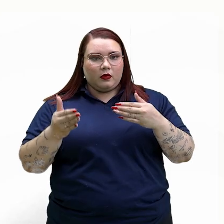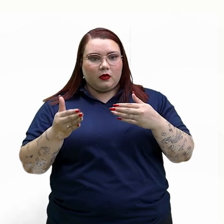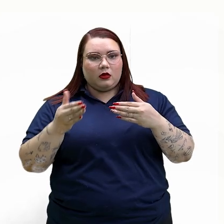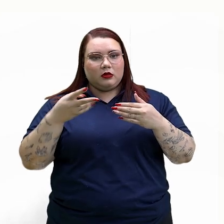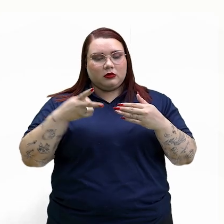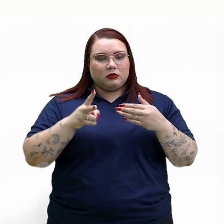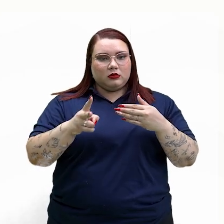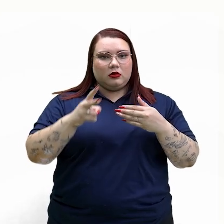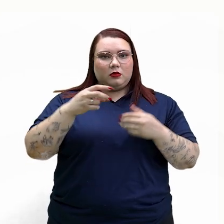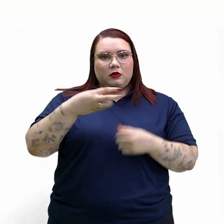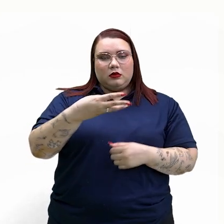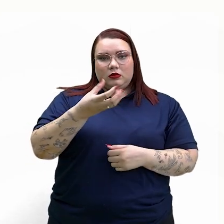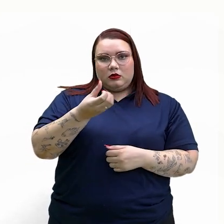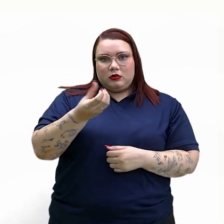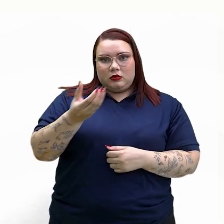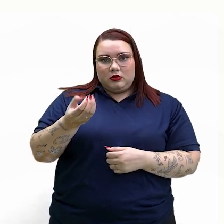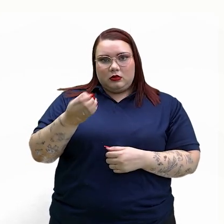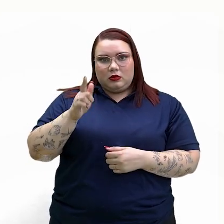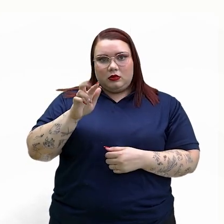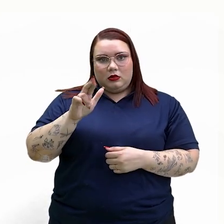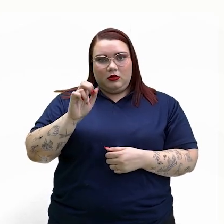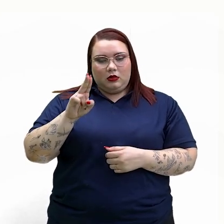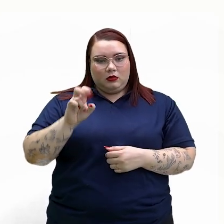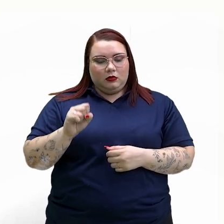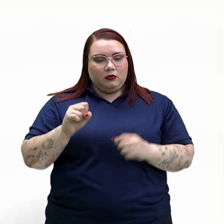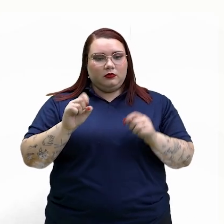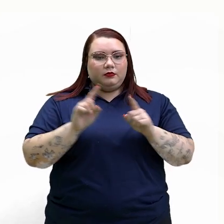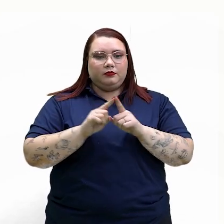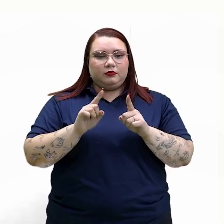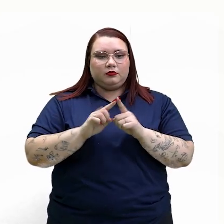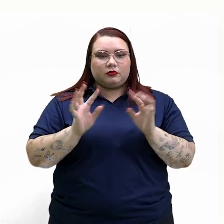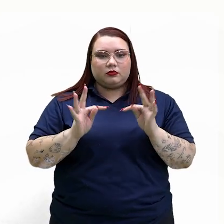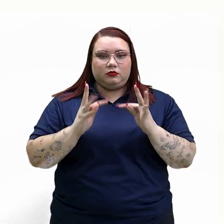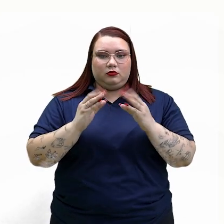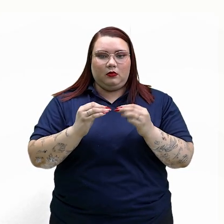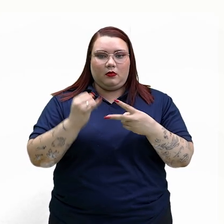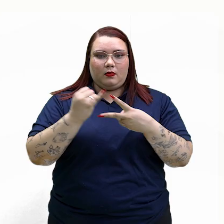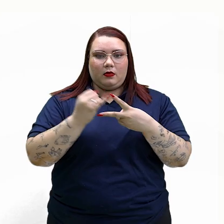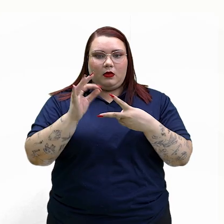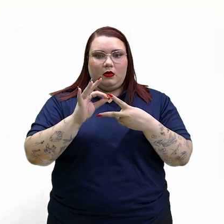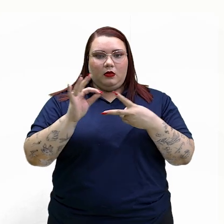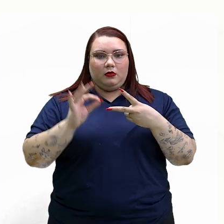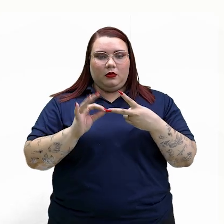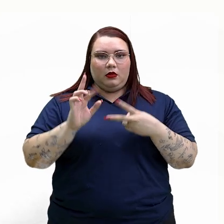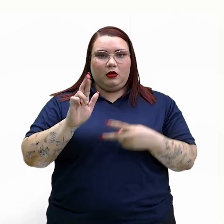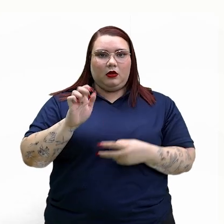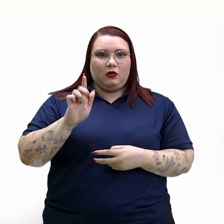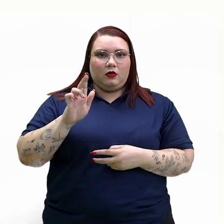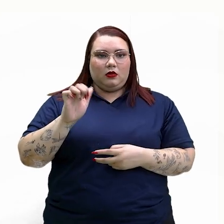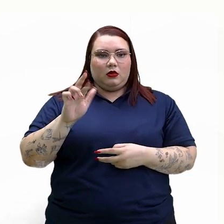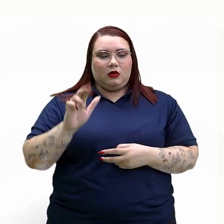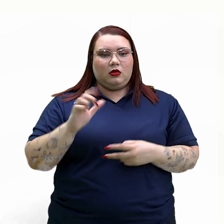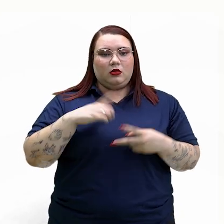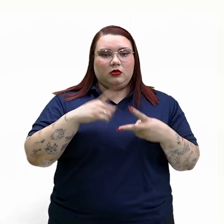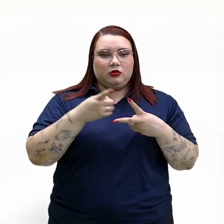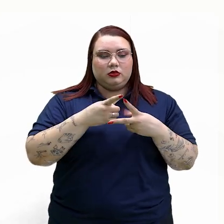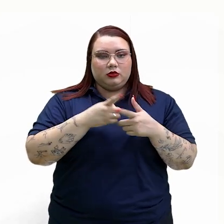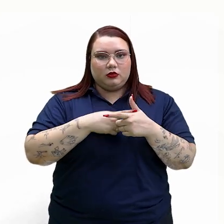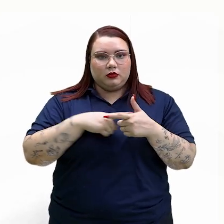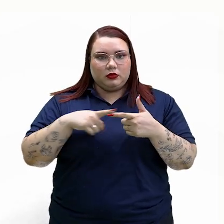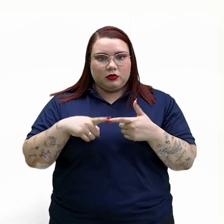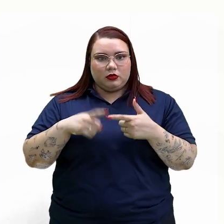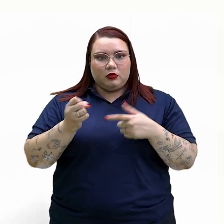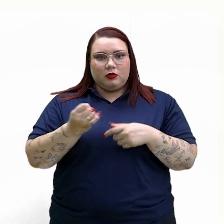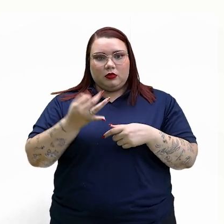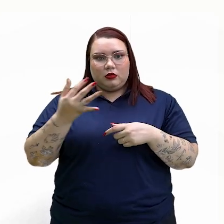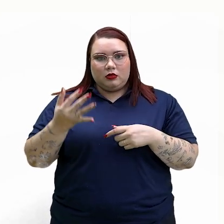ser sempre 360 graus. E todo polígono regular, basta eu dividir pelo número de lados, que